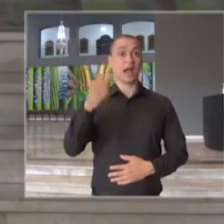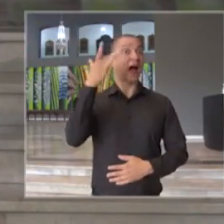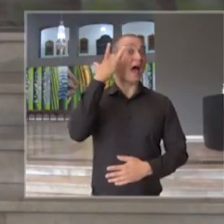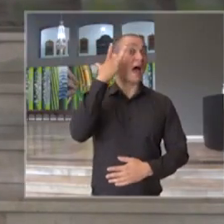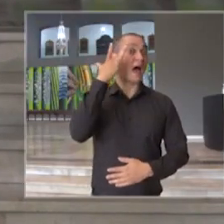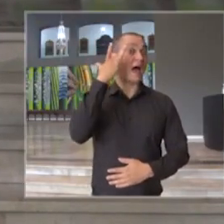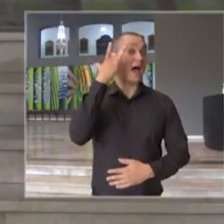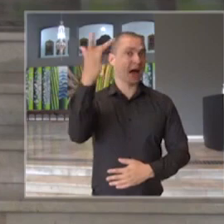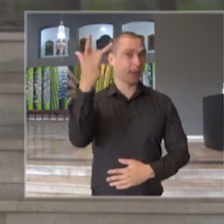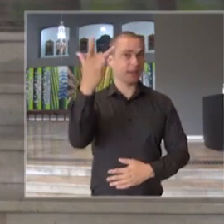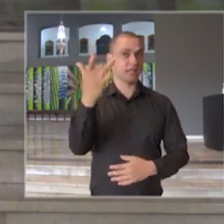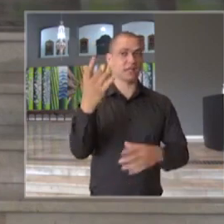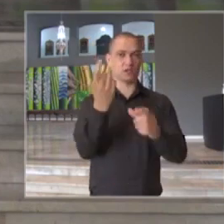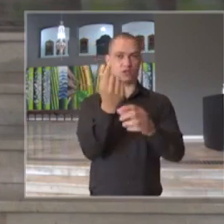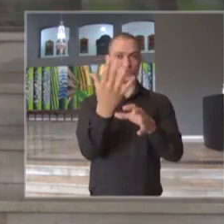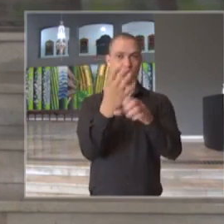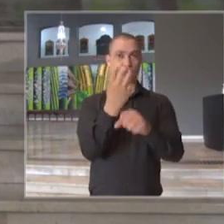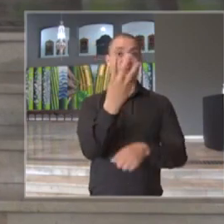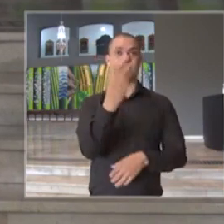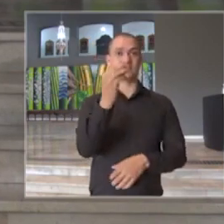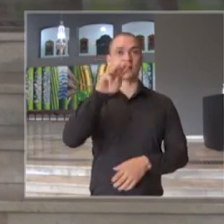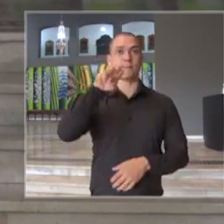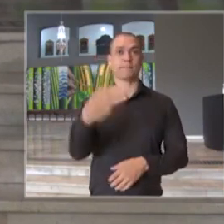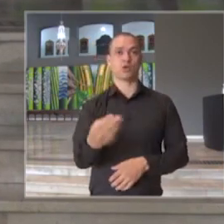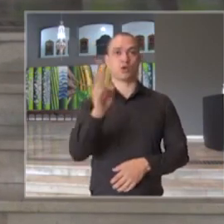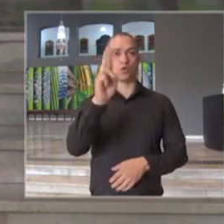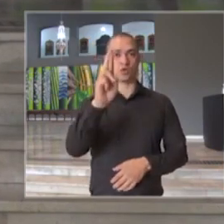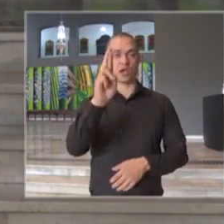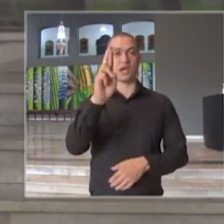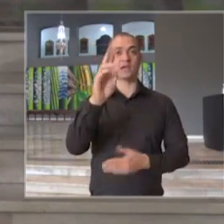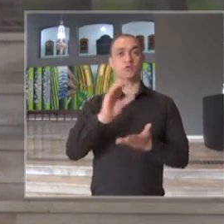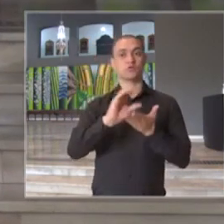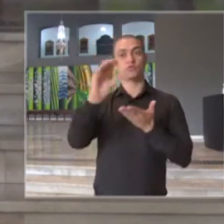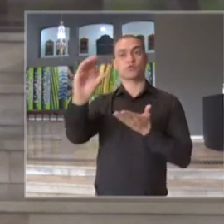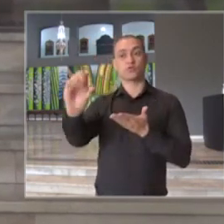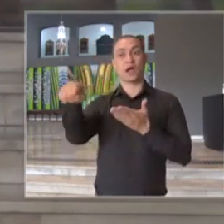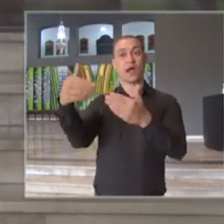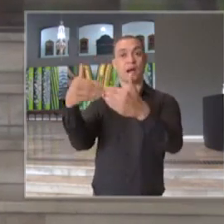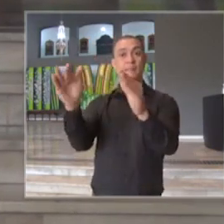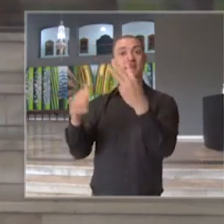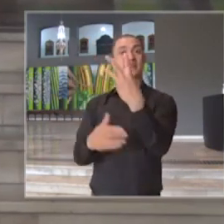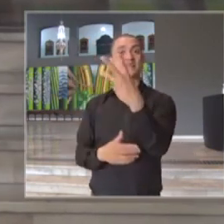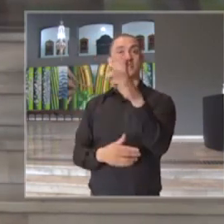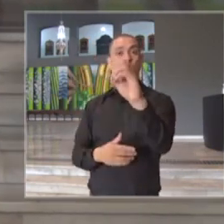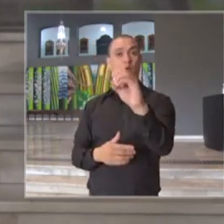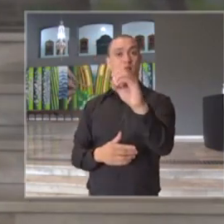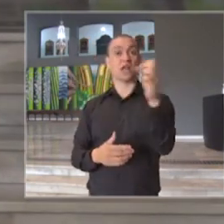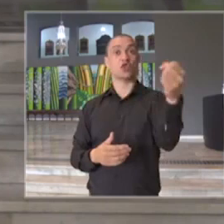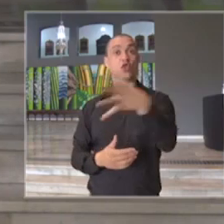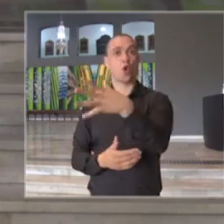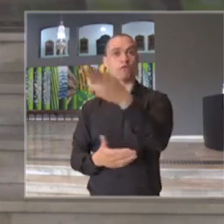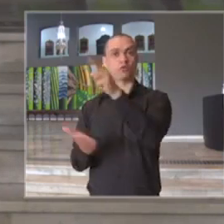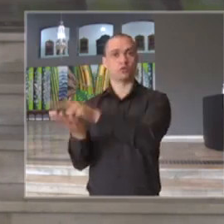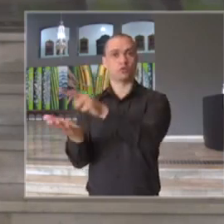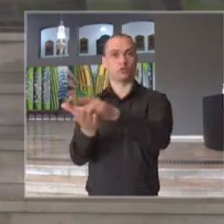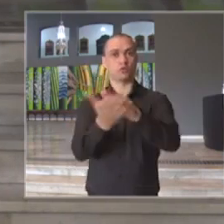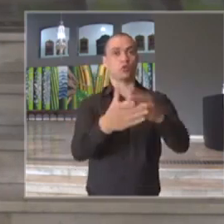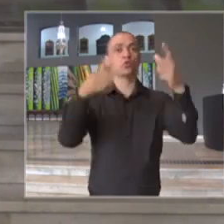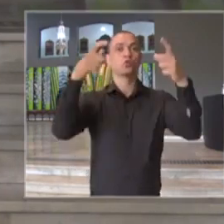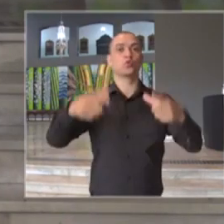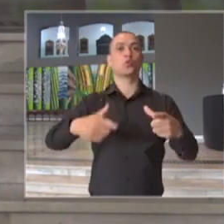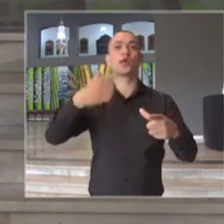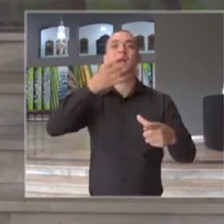amanhã, 30 milhões de reais para a abertura de 350 novos leitos para a Baixada